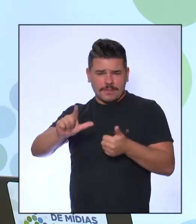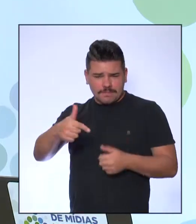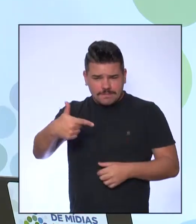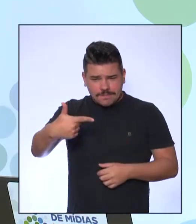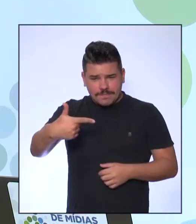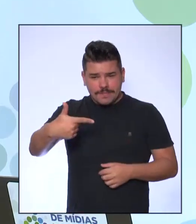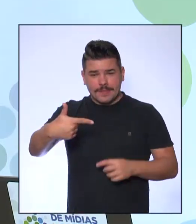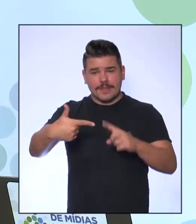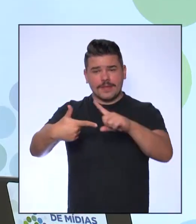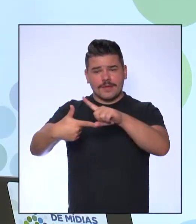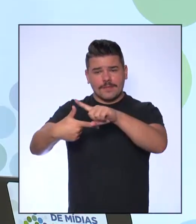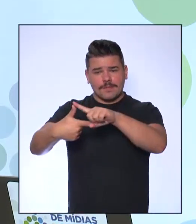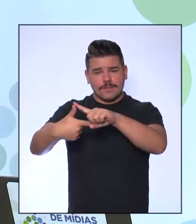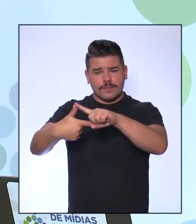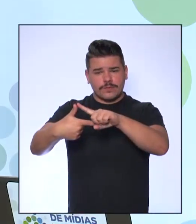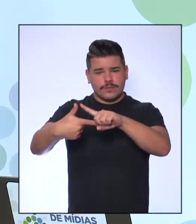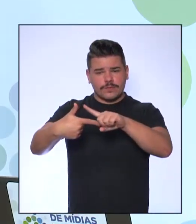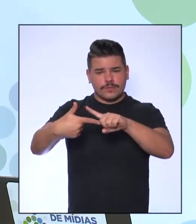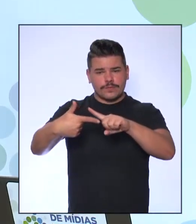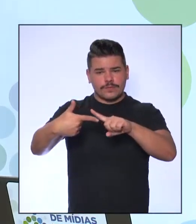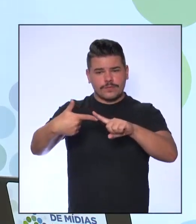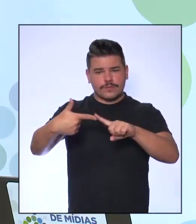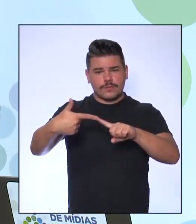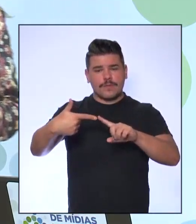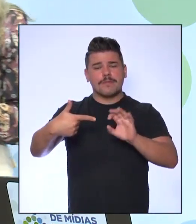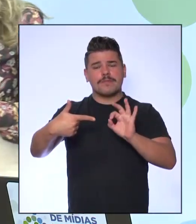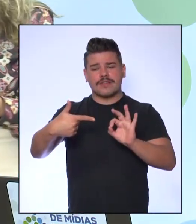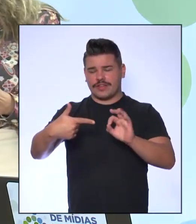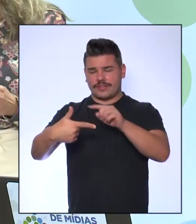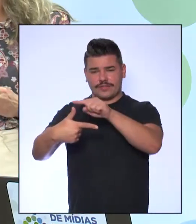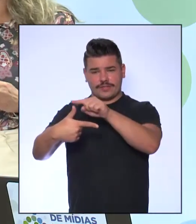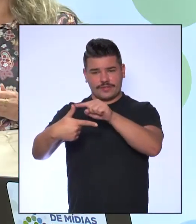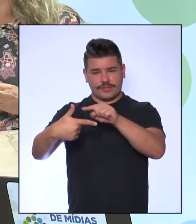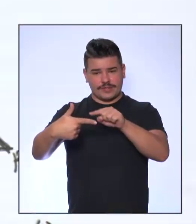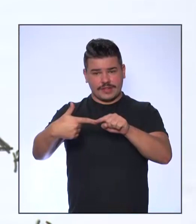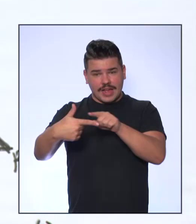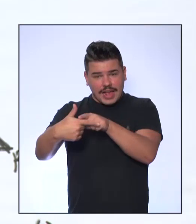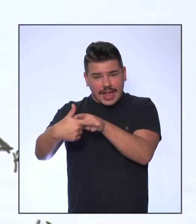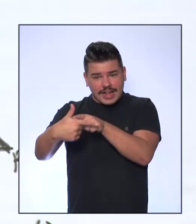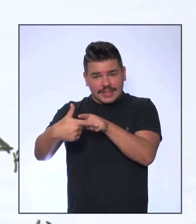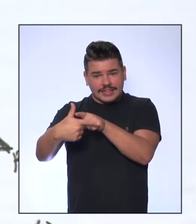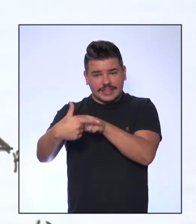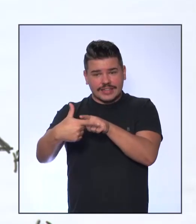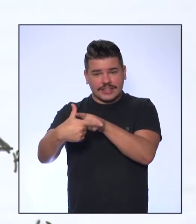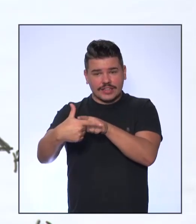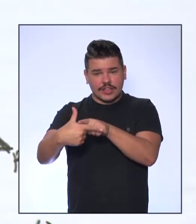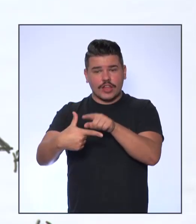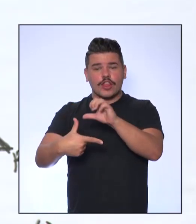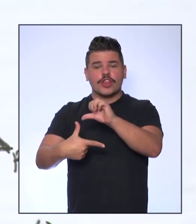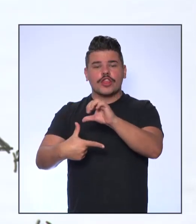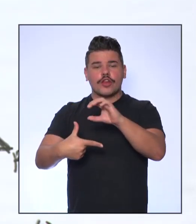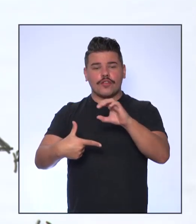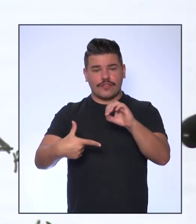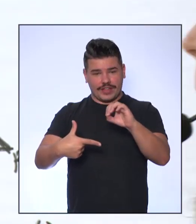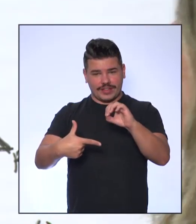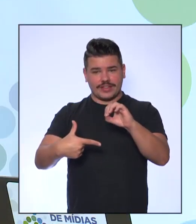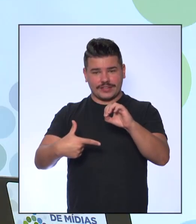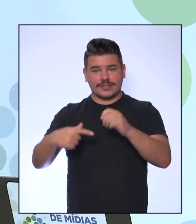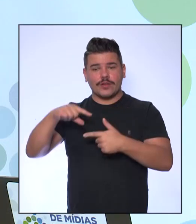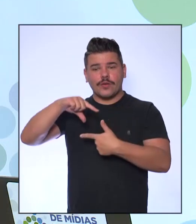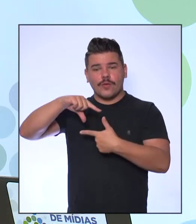do triângulo formam exatamente o ângulo de 90 graus. Então, eles recebem o nome de cateto. Até aí, tudo